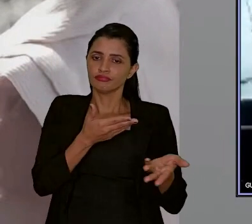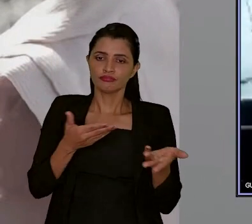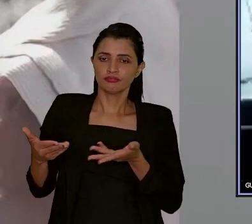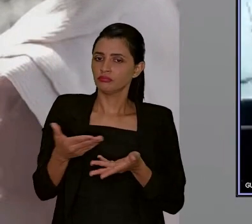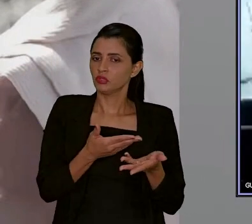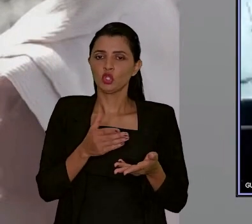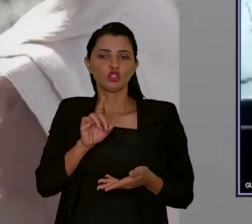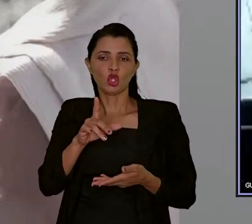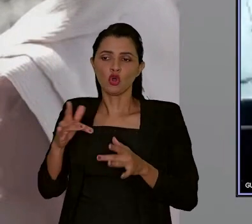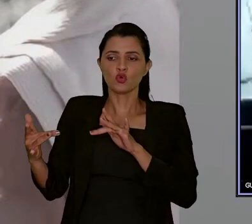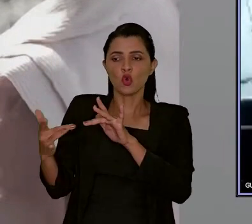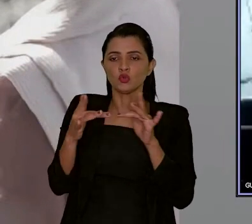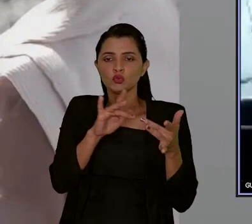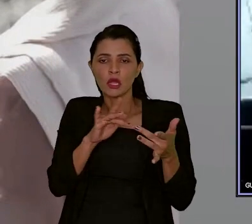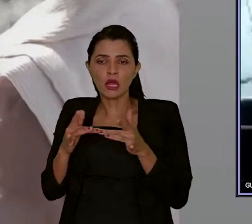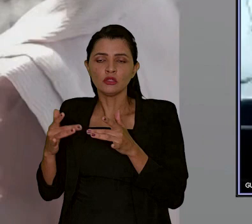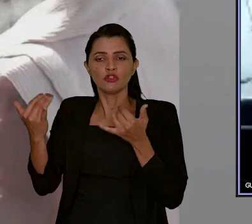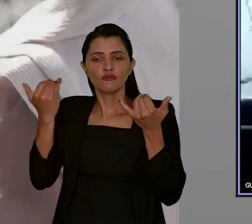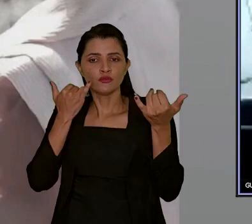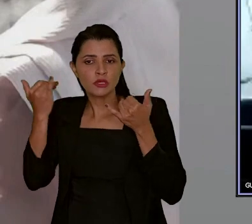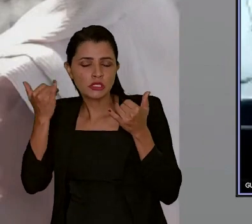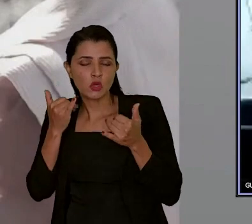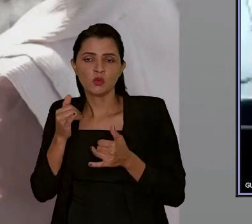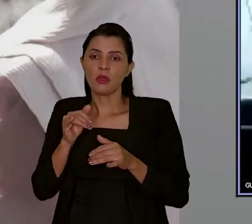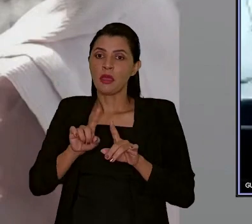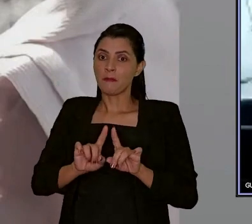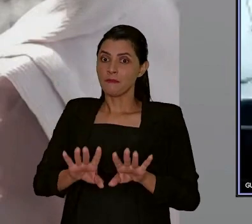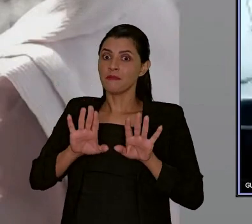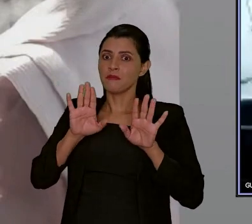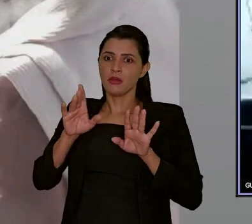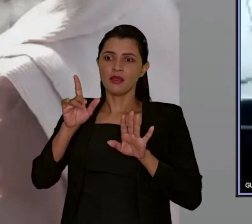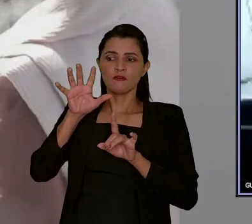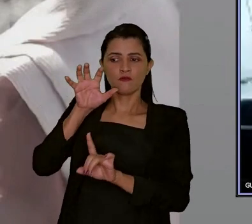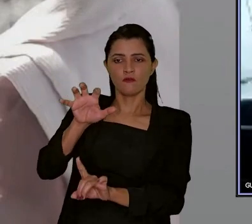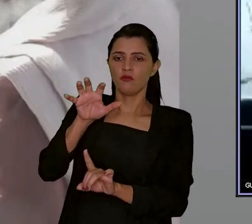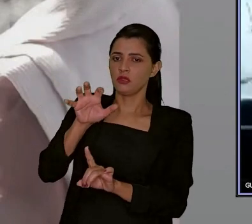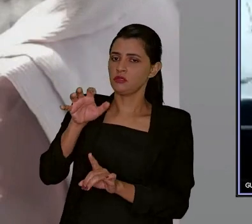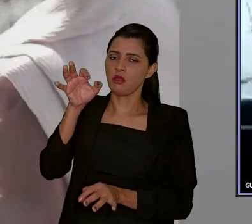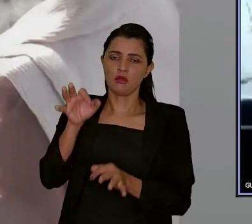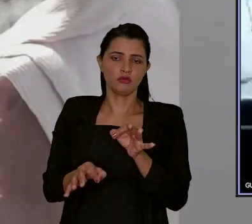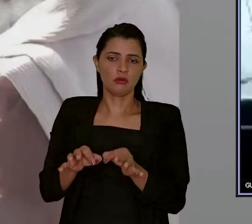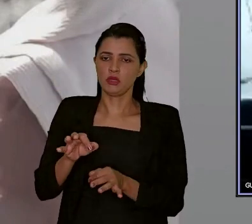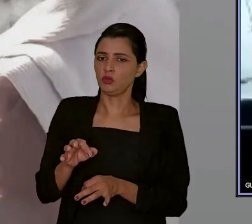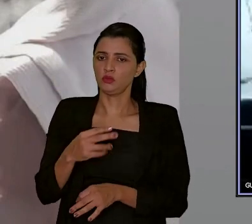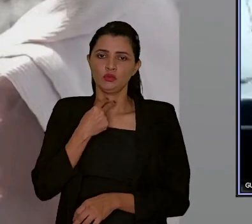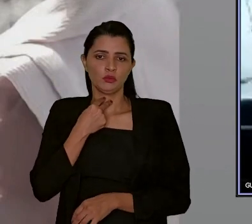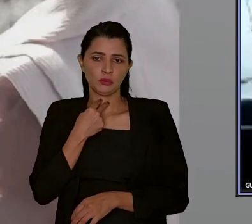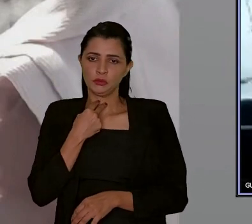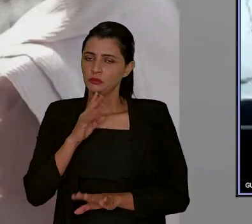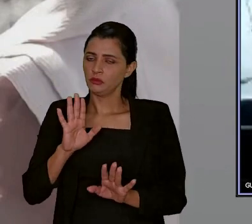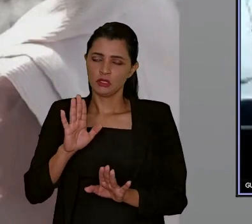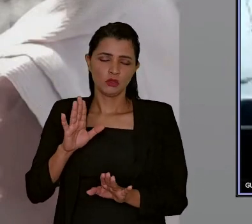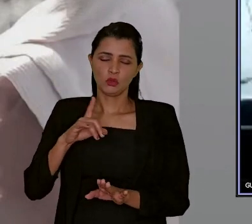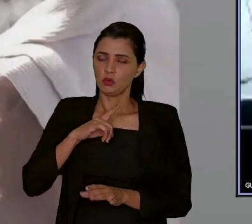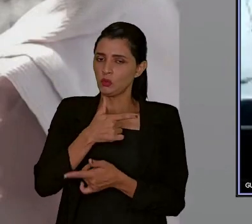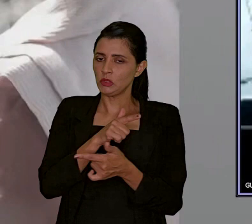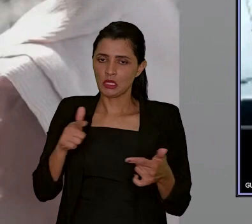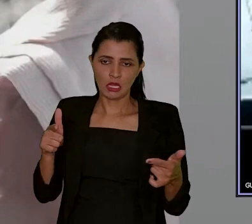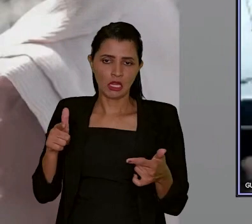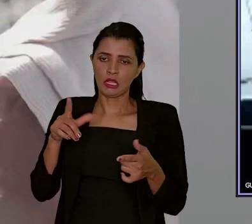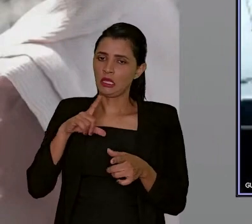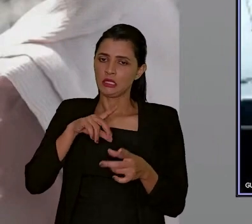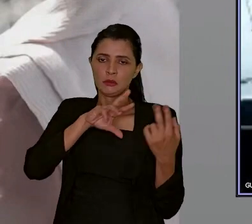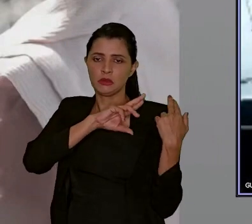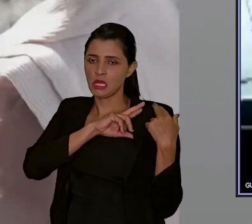contatos, os dados, informações, mas não influenciar nos julgamentos, por óbvio, né? Nós não temos nenhuma ingerência nos julgamentos que